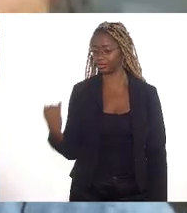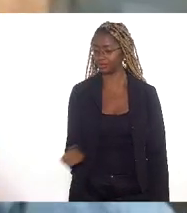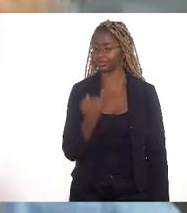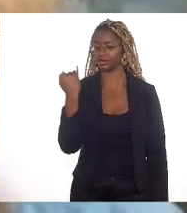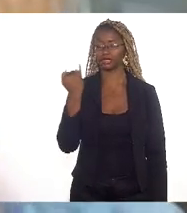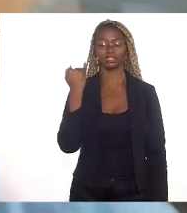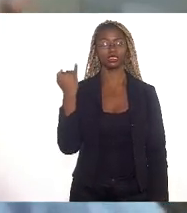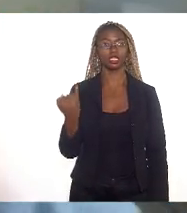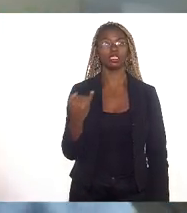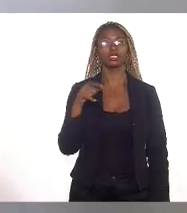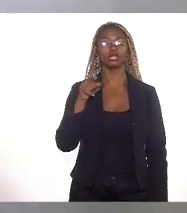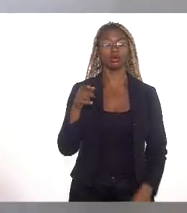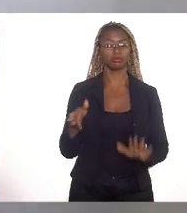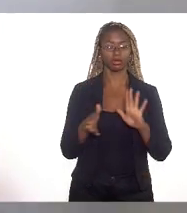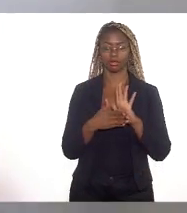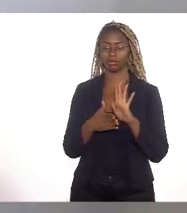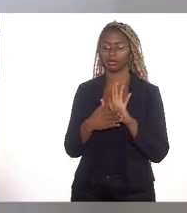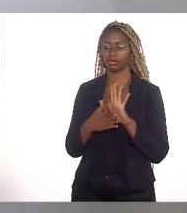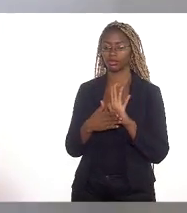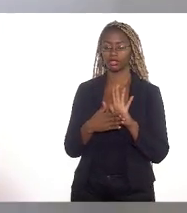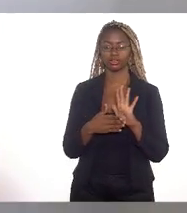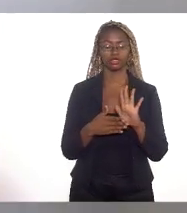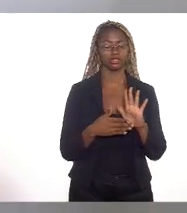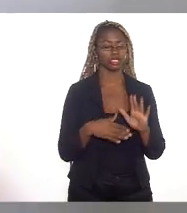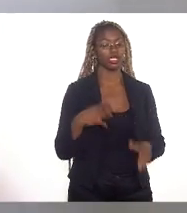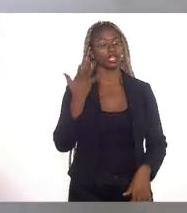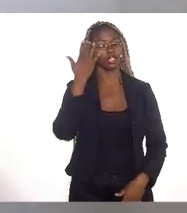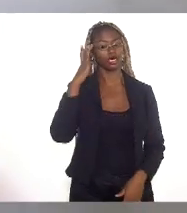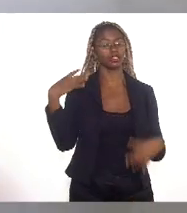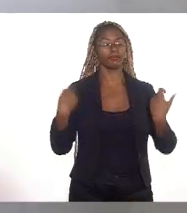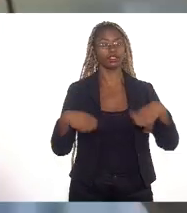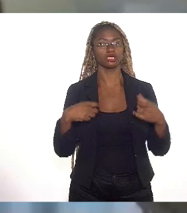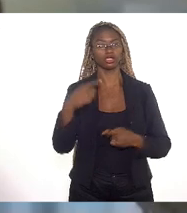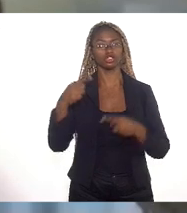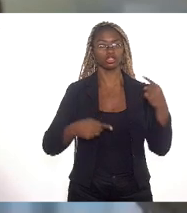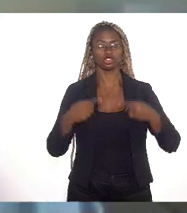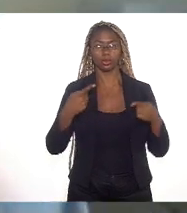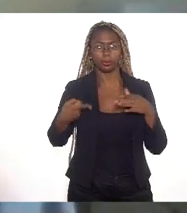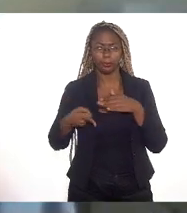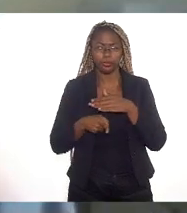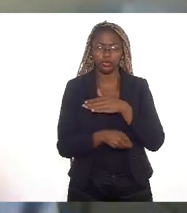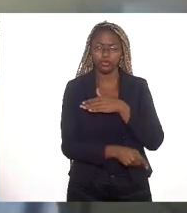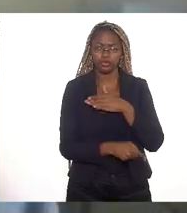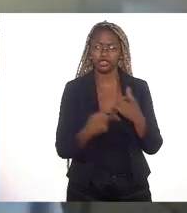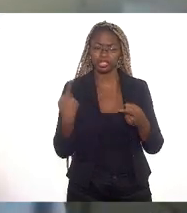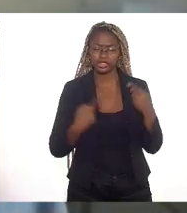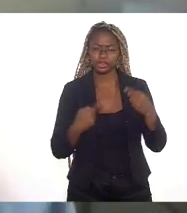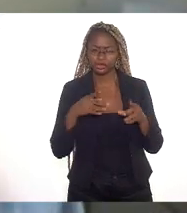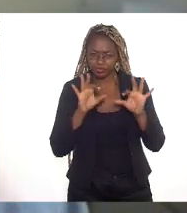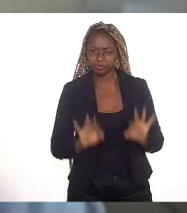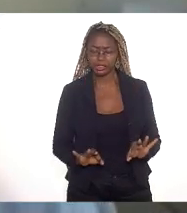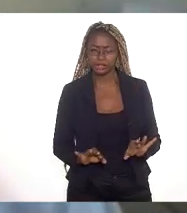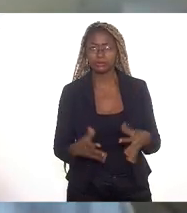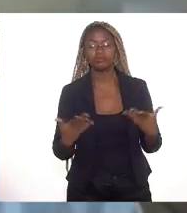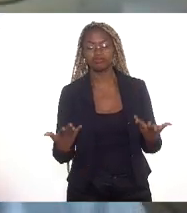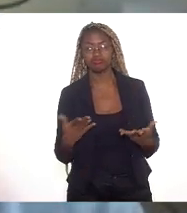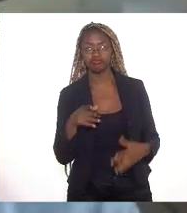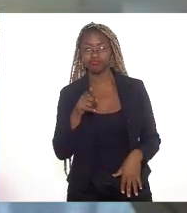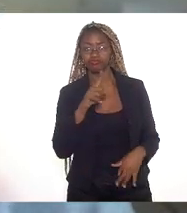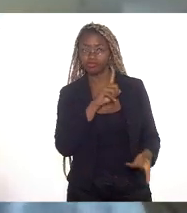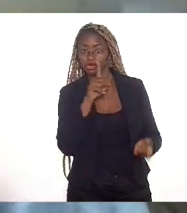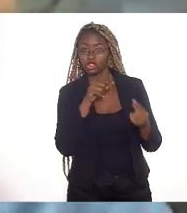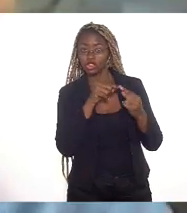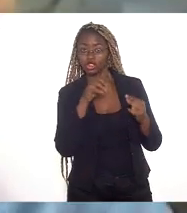ela pretende, e eu acho que a gente tem que discutir isso profundamente, que as suas metas e prioridades